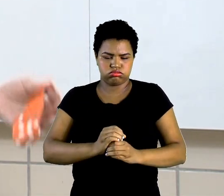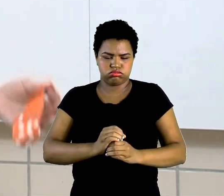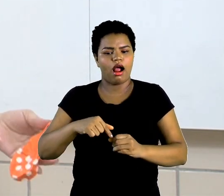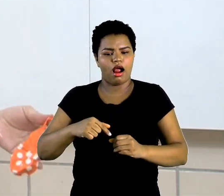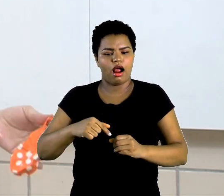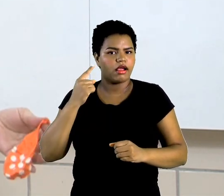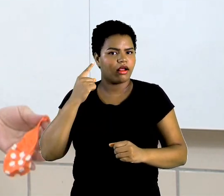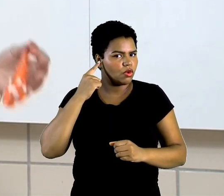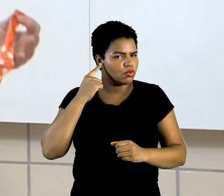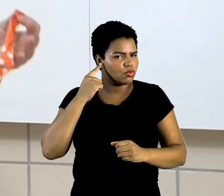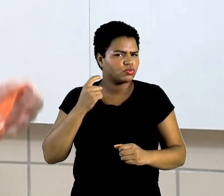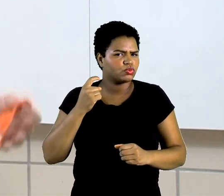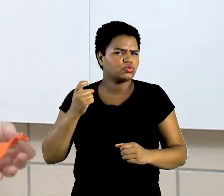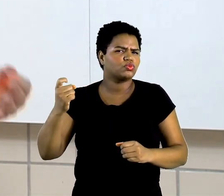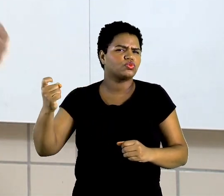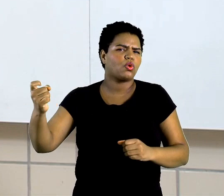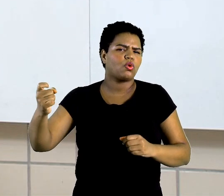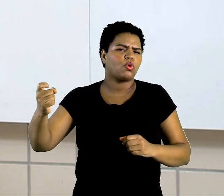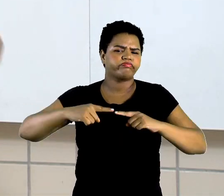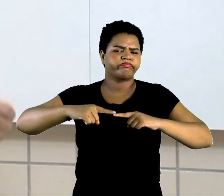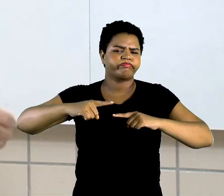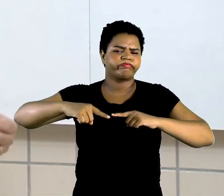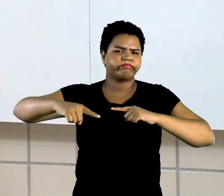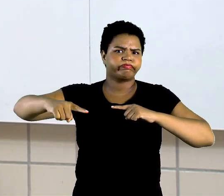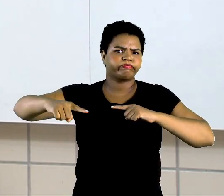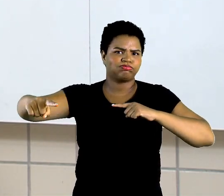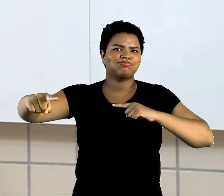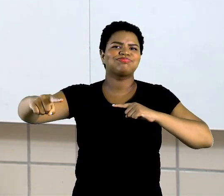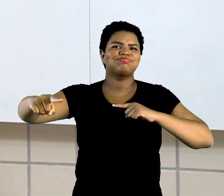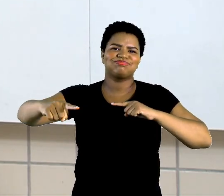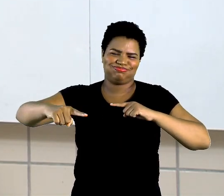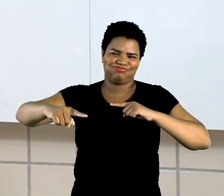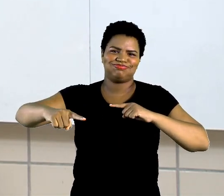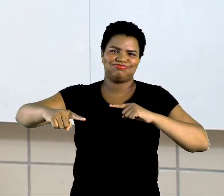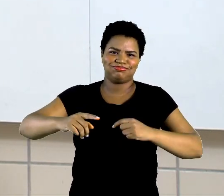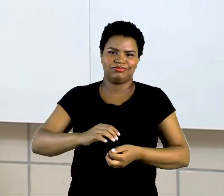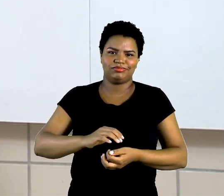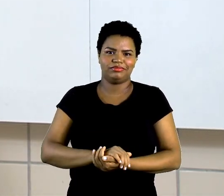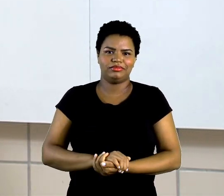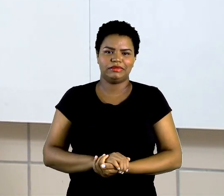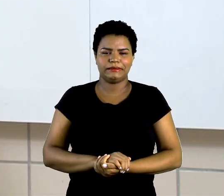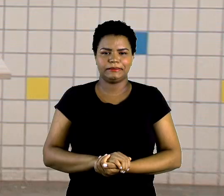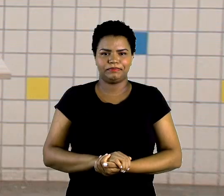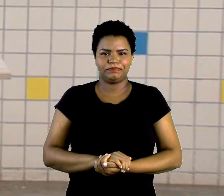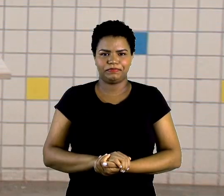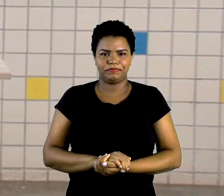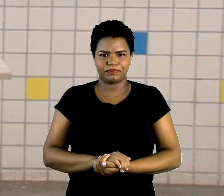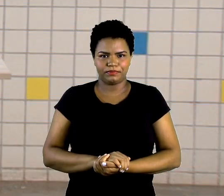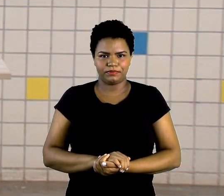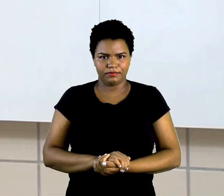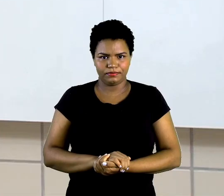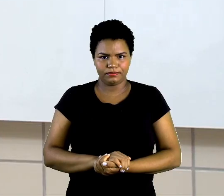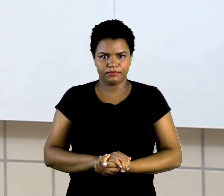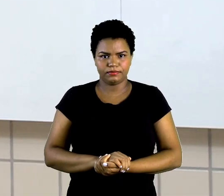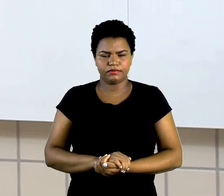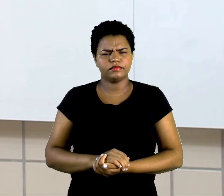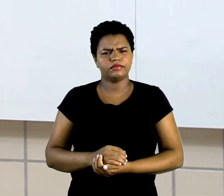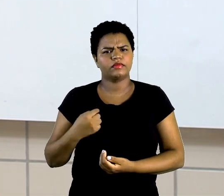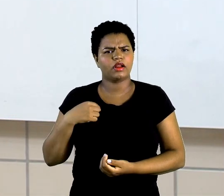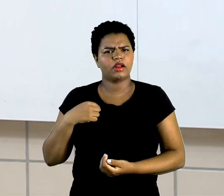ele aumentou o tempo de duração do som. A